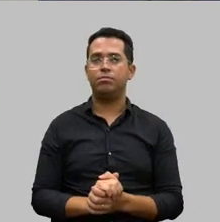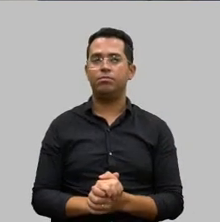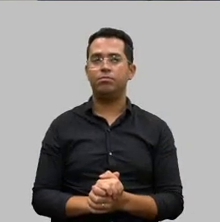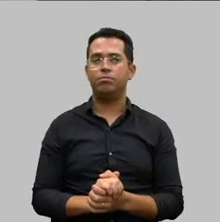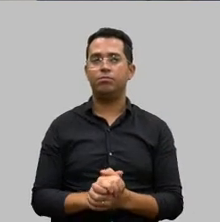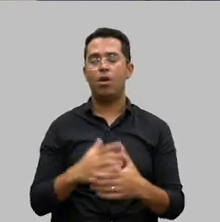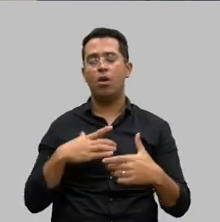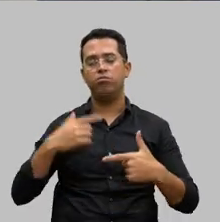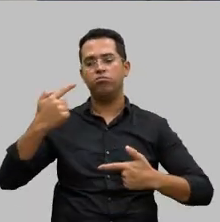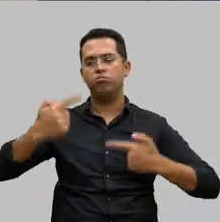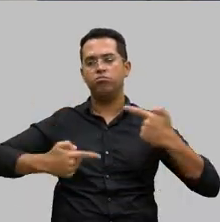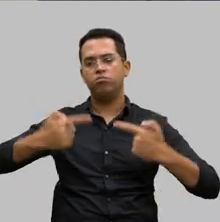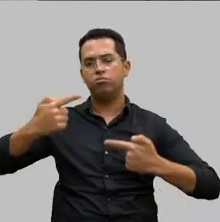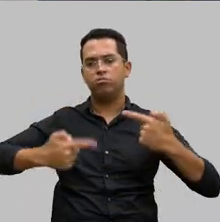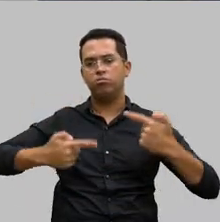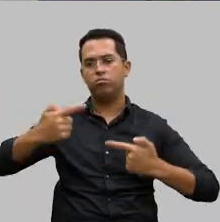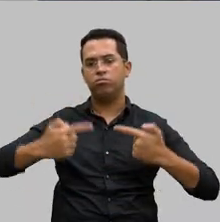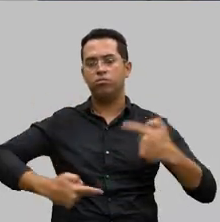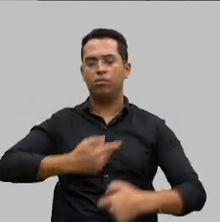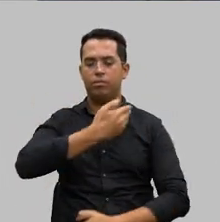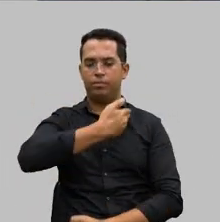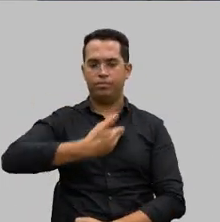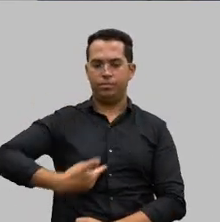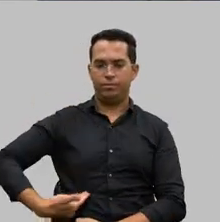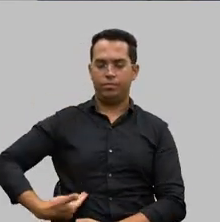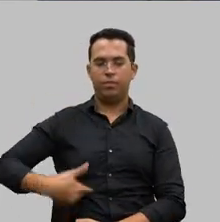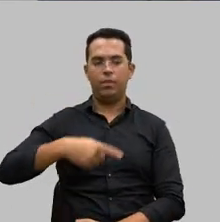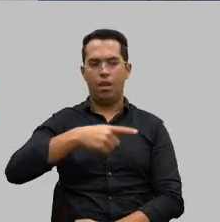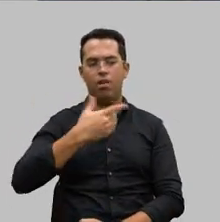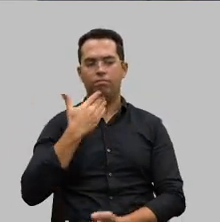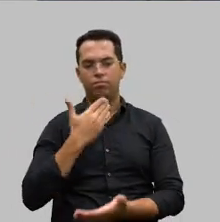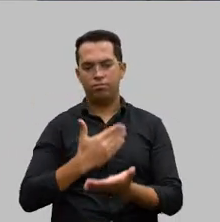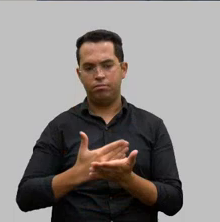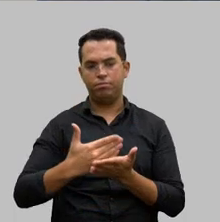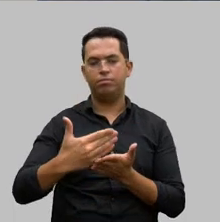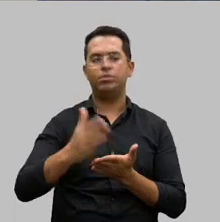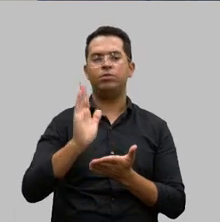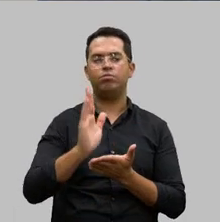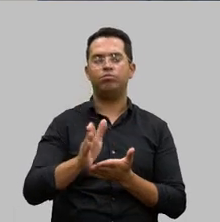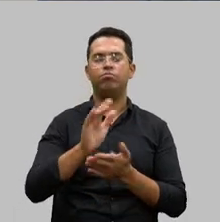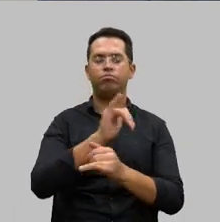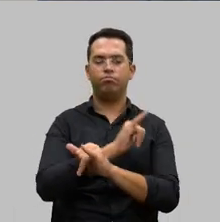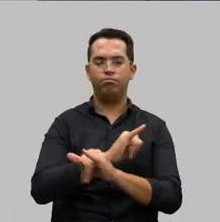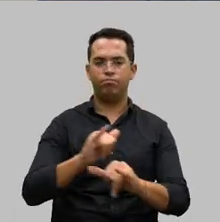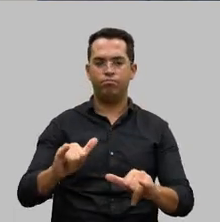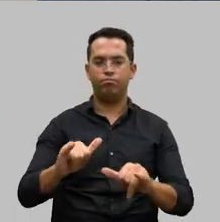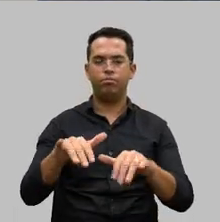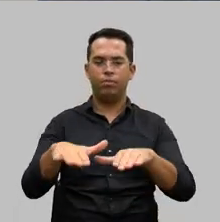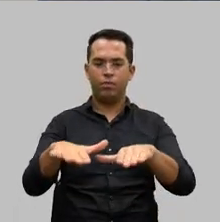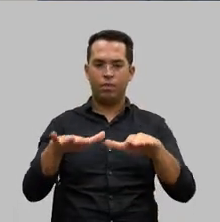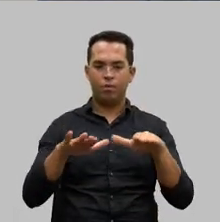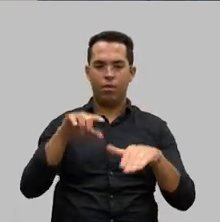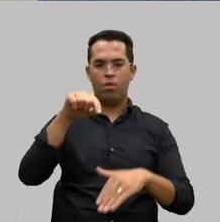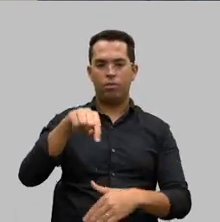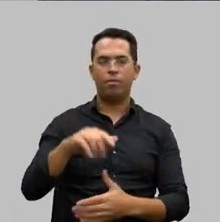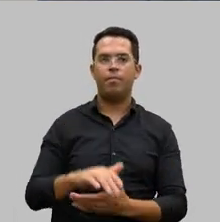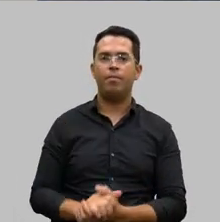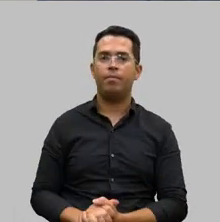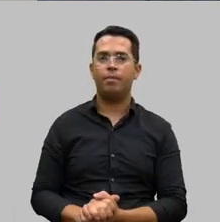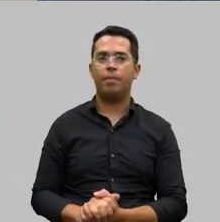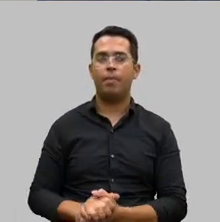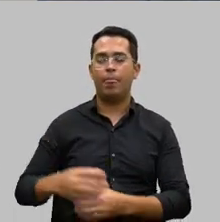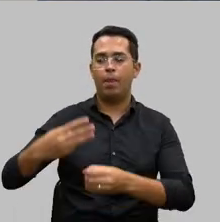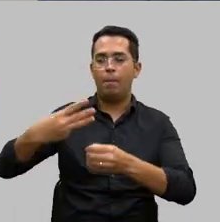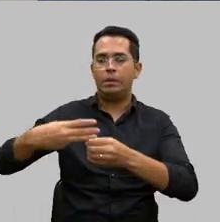políticas públicas você disse muito bem no início né os nossos municípios não aguentam